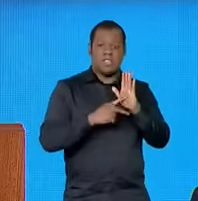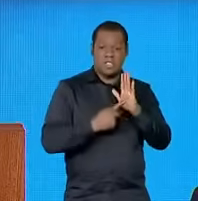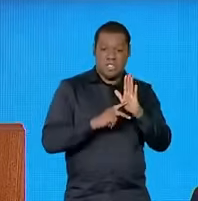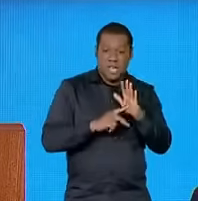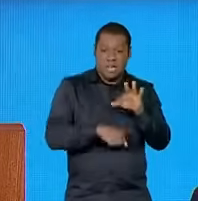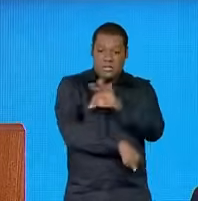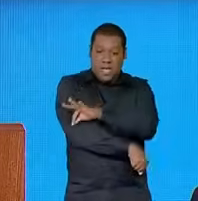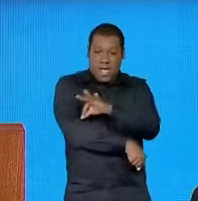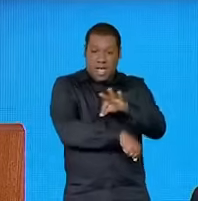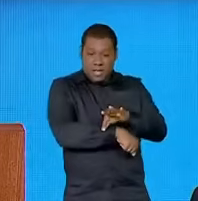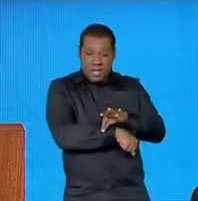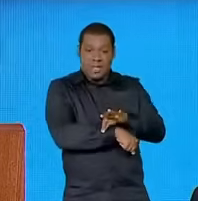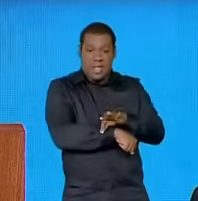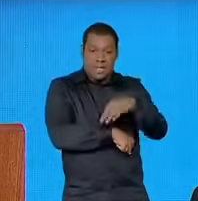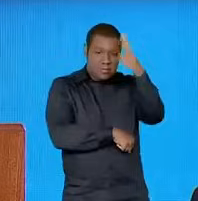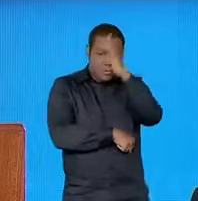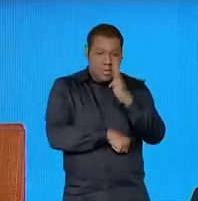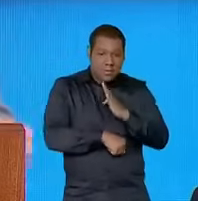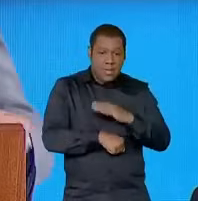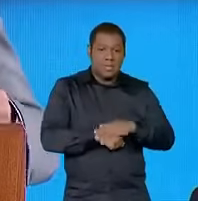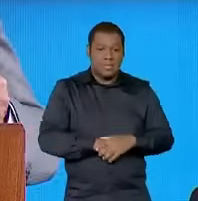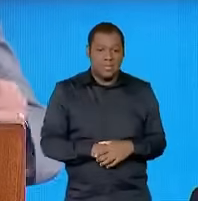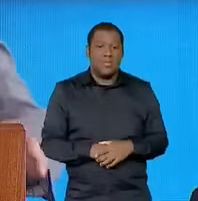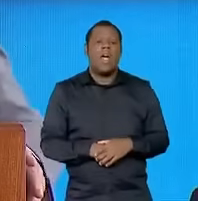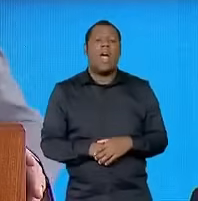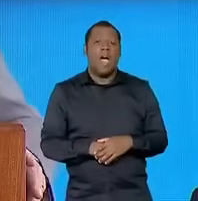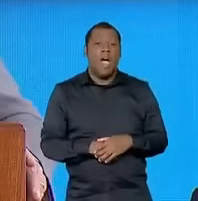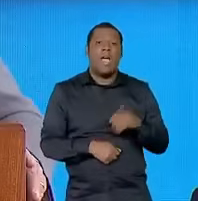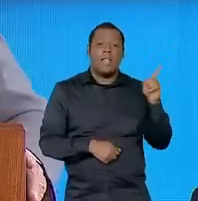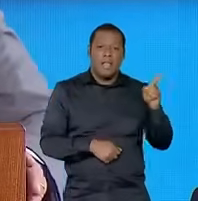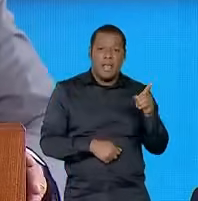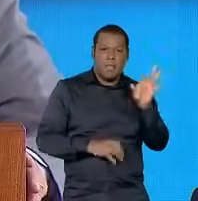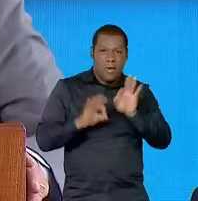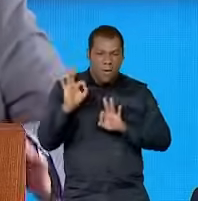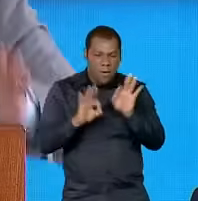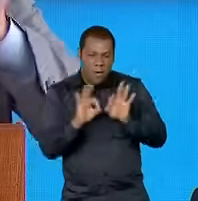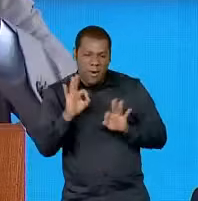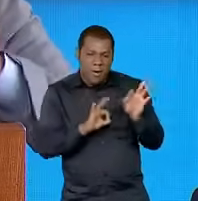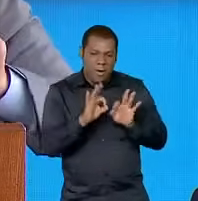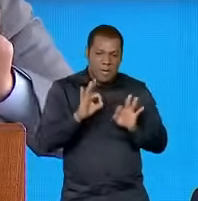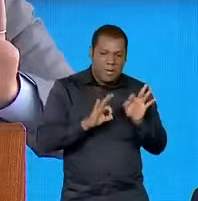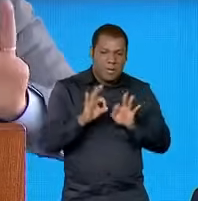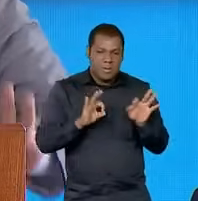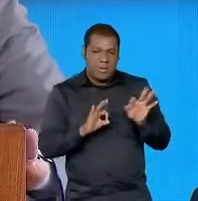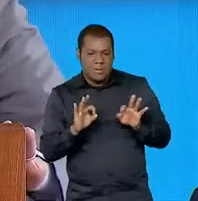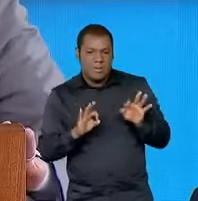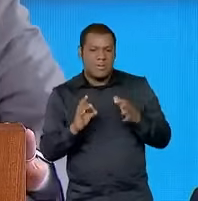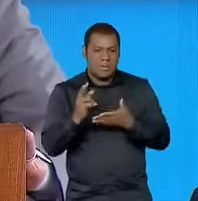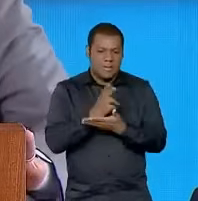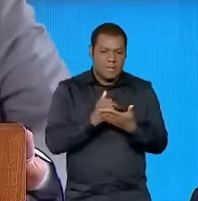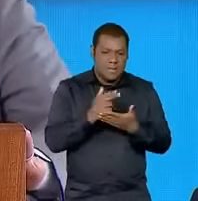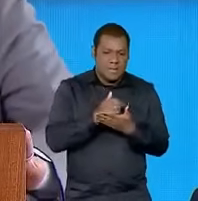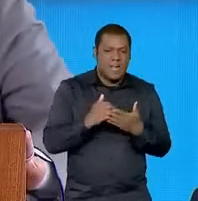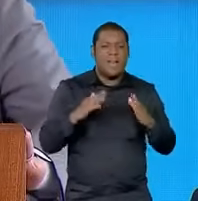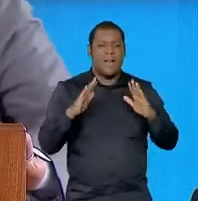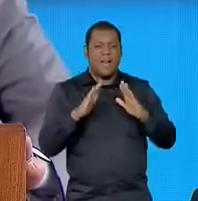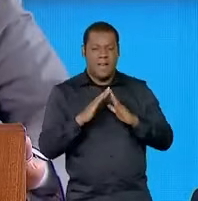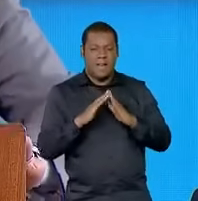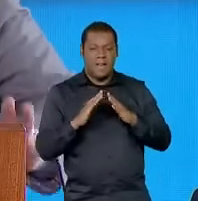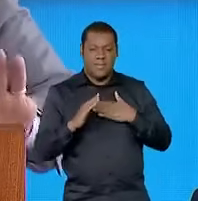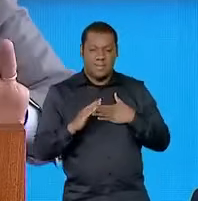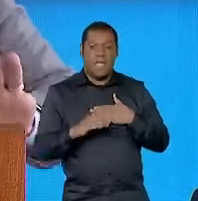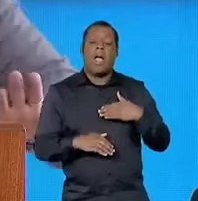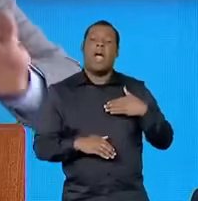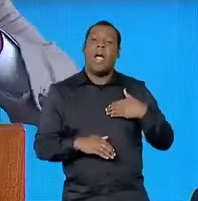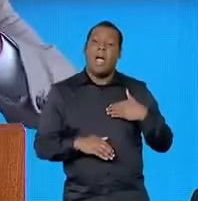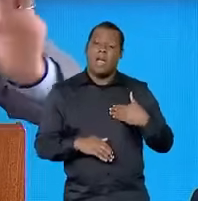fez um projeto de um sobrado para mim. E eu consegui, depois de 5 anos, fazer